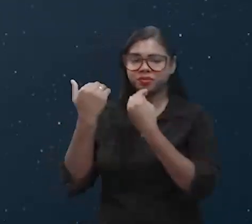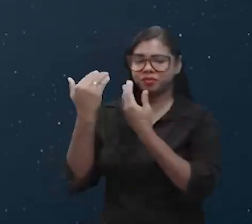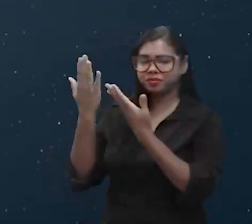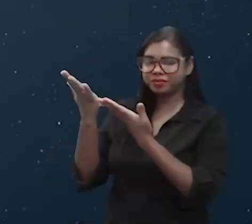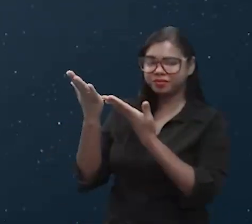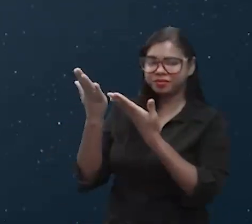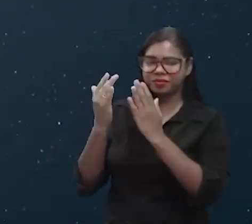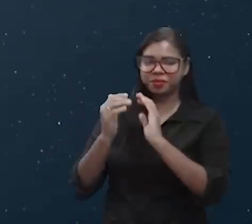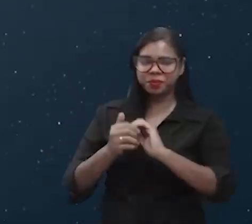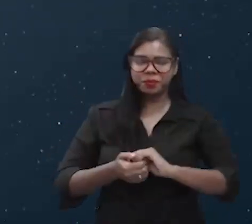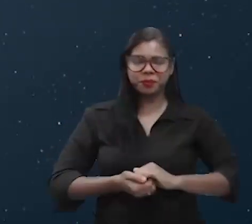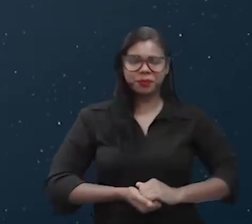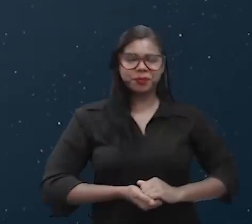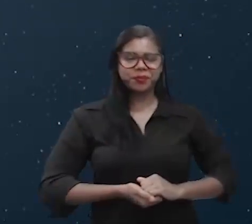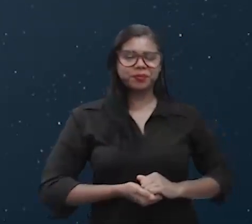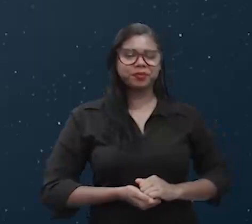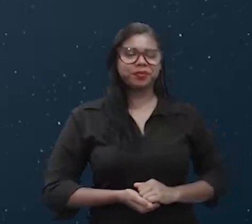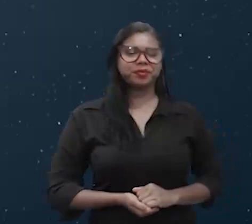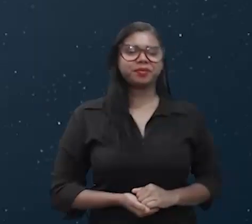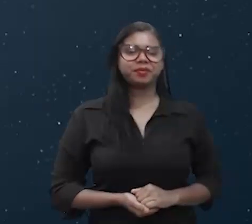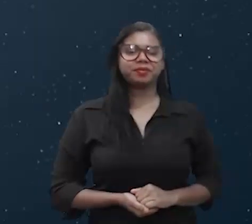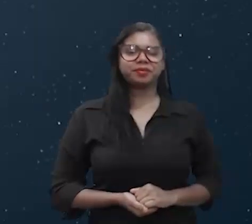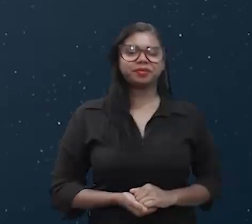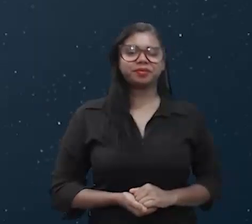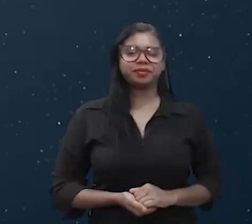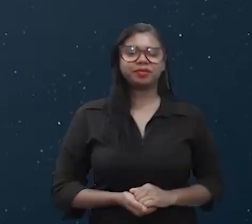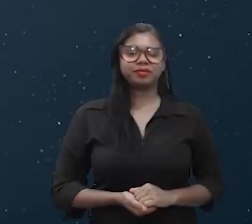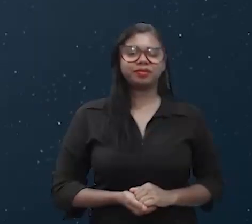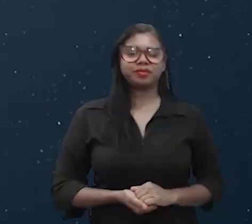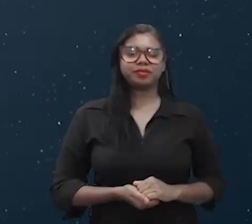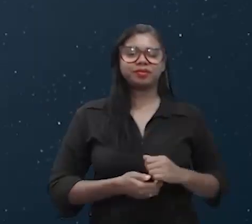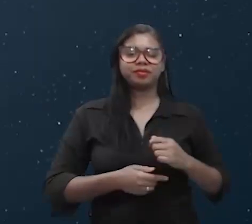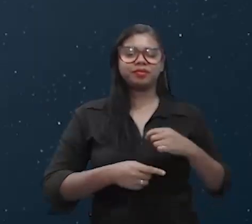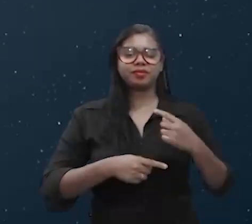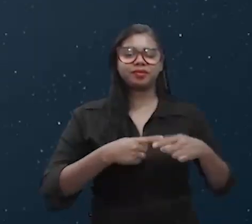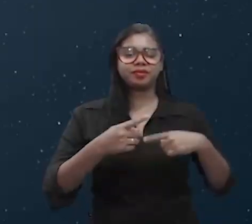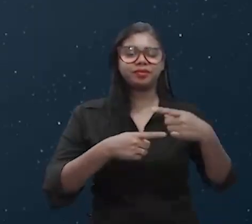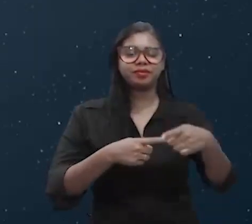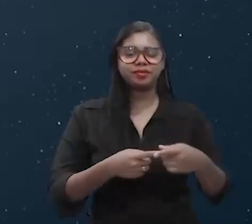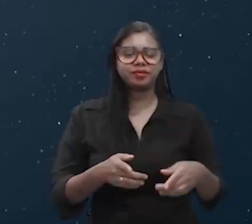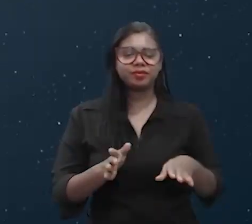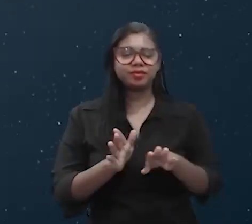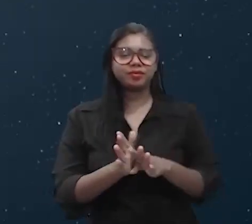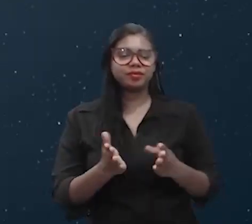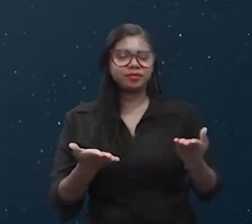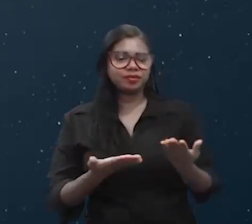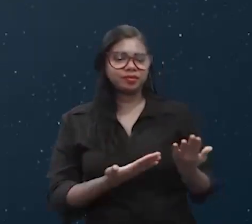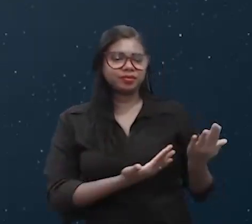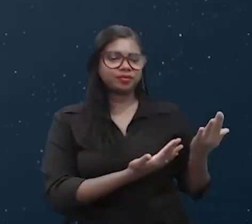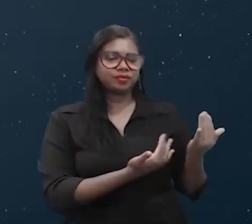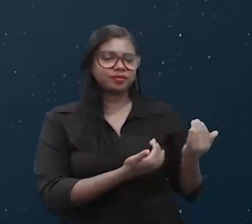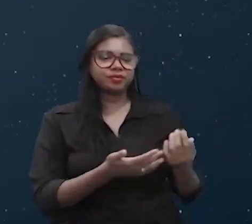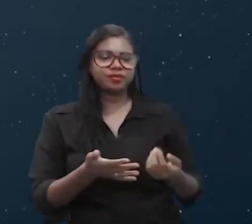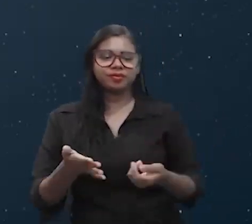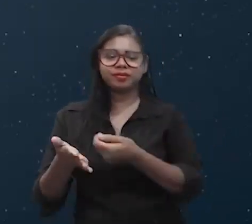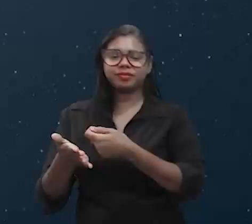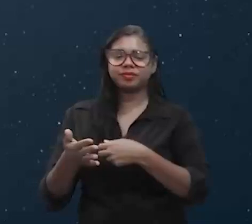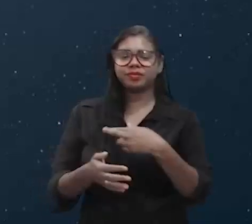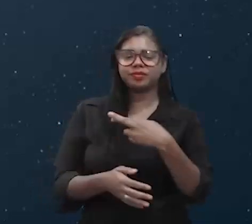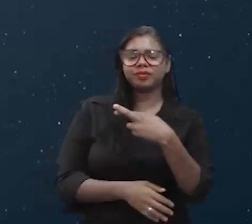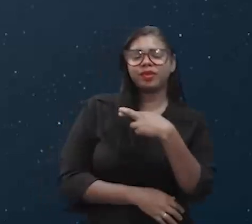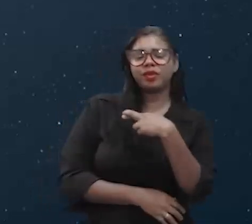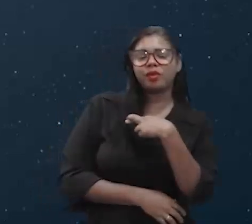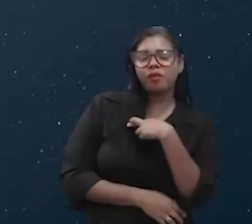vem agora, dessa geração que eu vou falar agora, por exemplo, o pessoal que escreveu romances, que escreveu